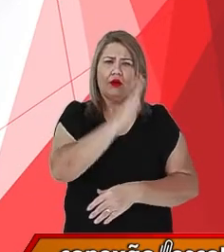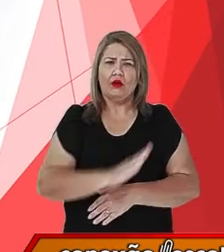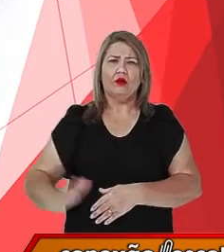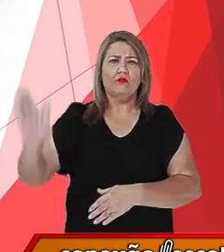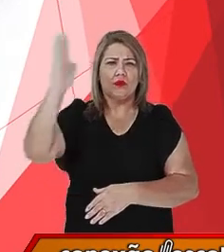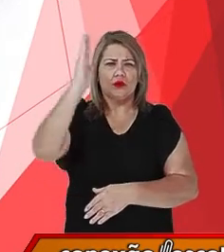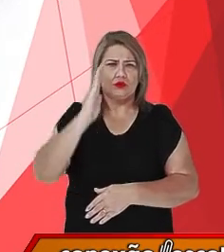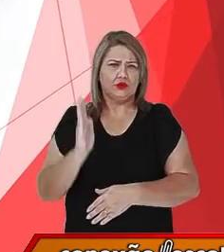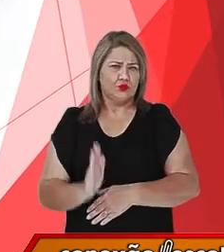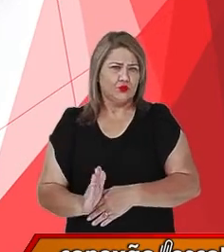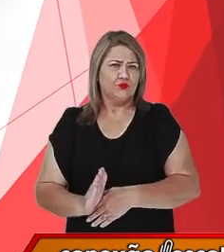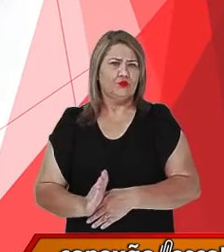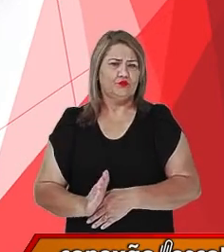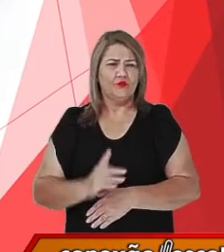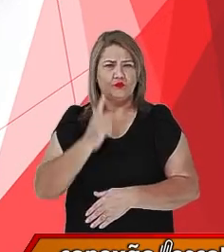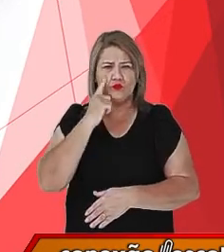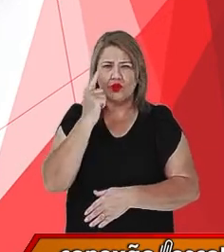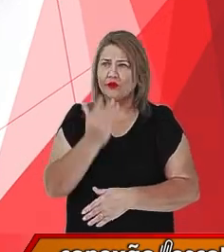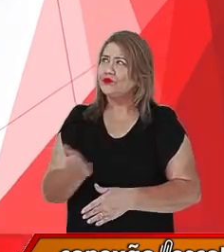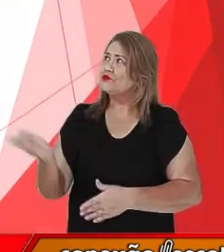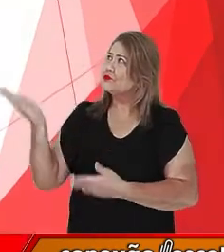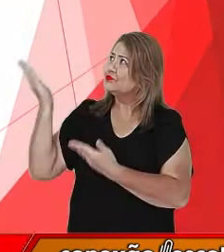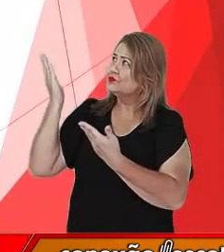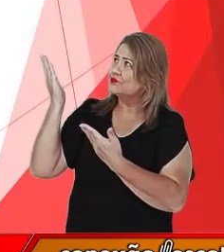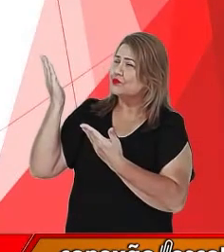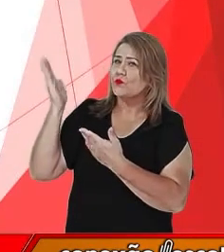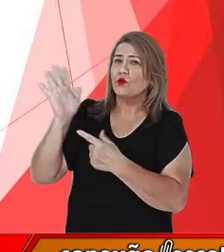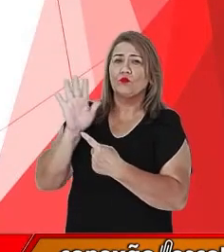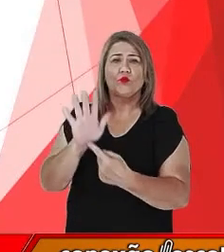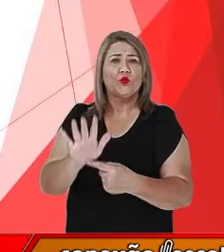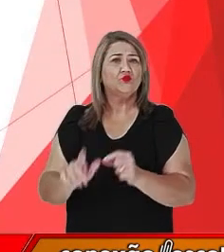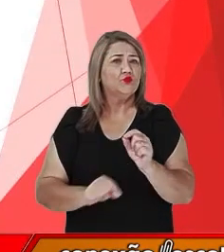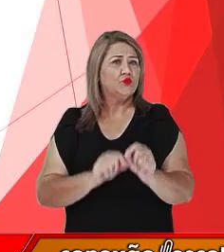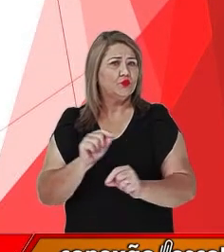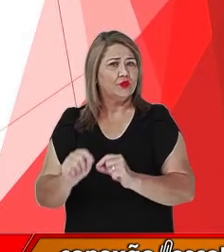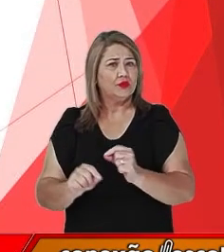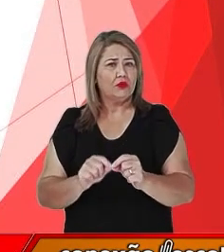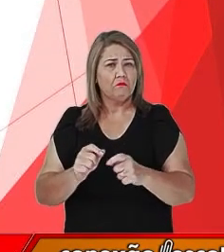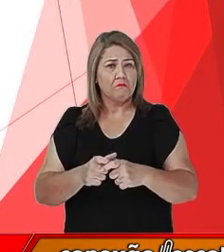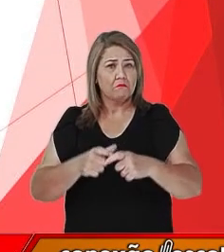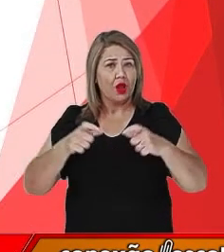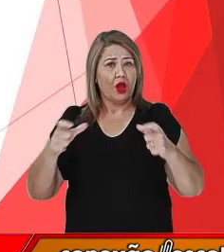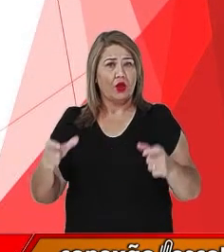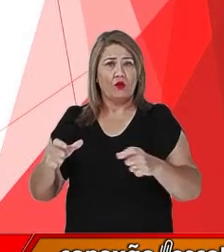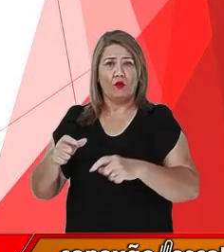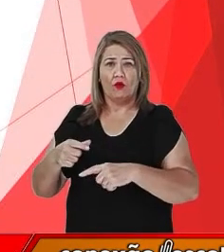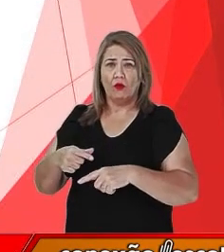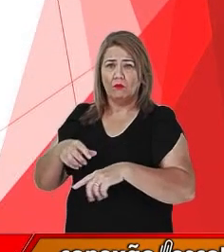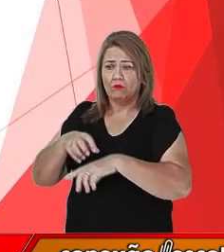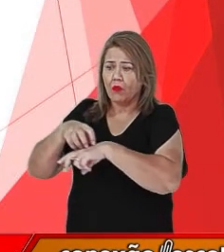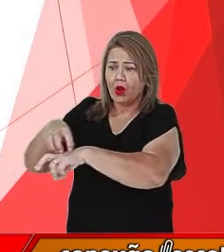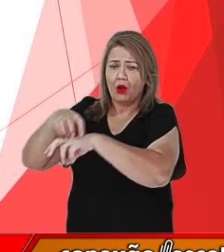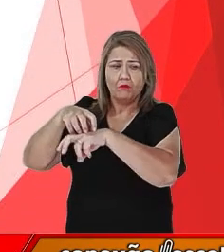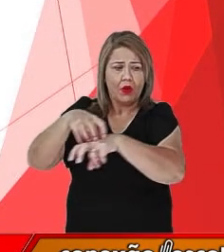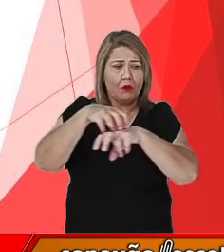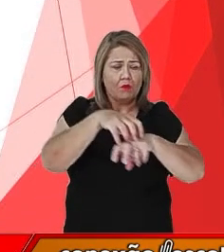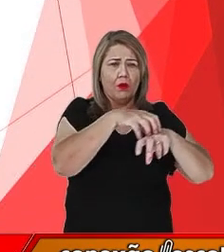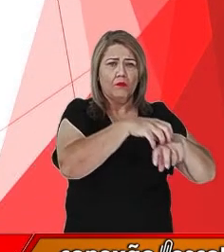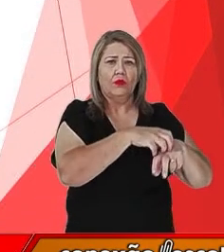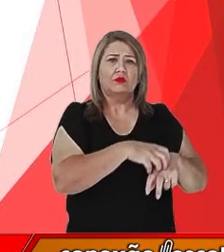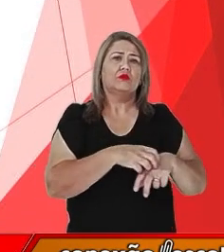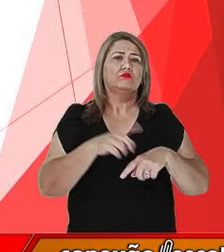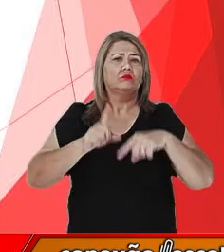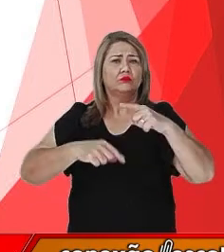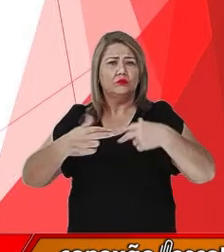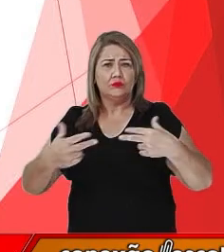país. Se liga nesse mapa que mostra para vocês os maiores fluxos de deslocamento de